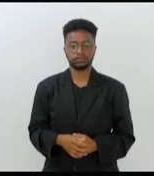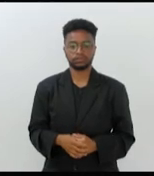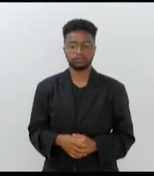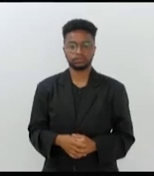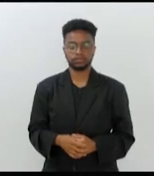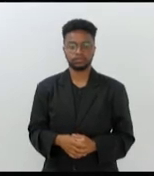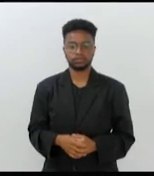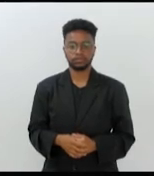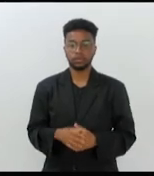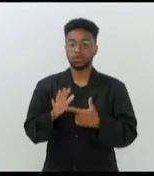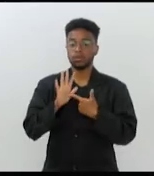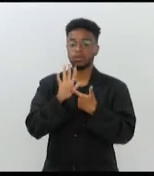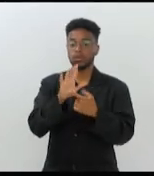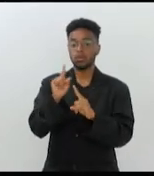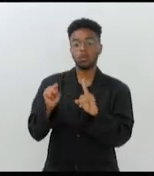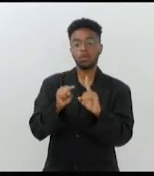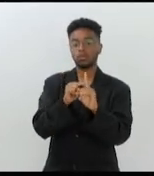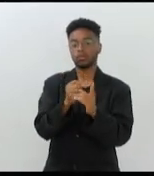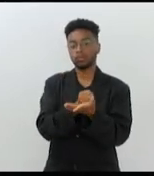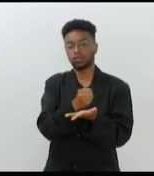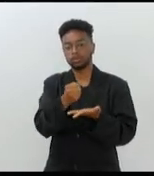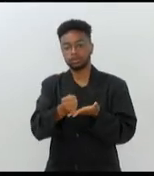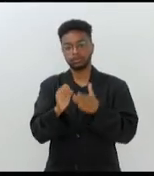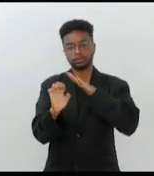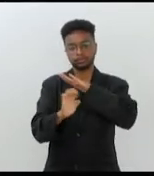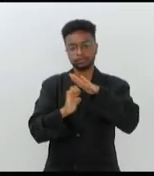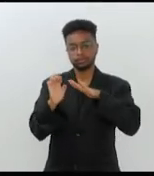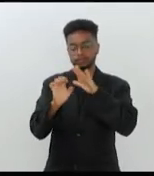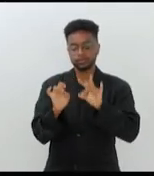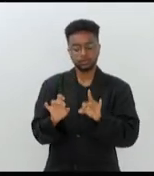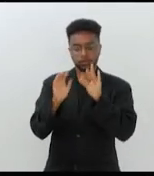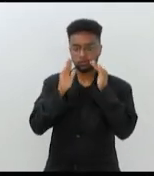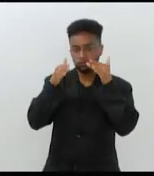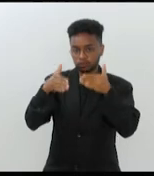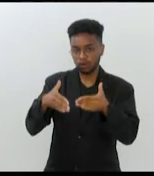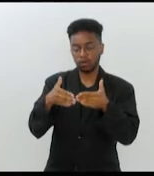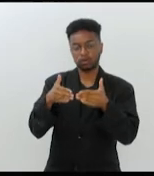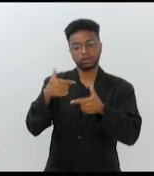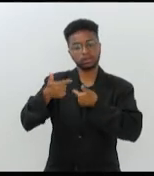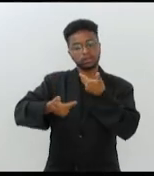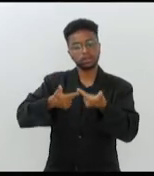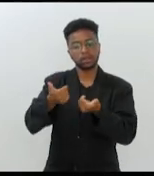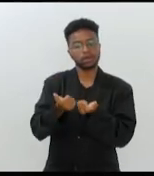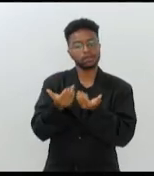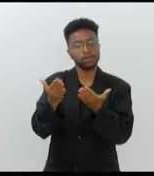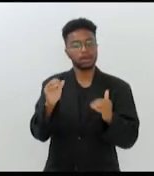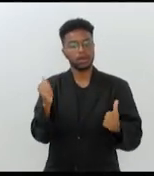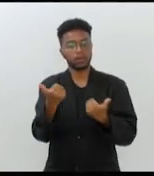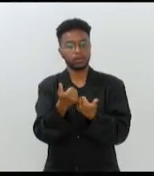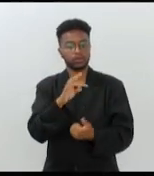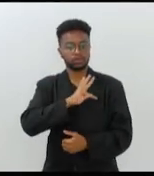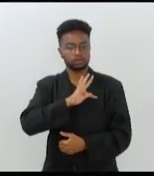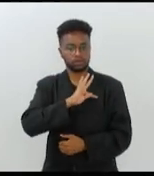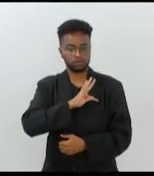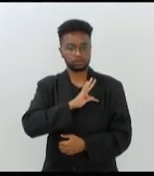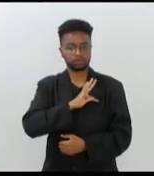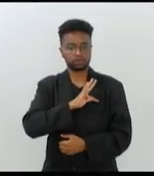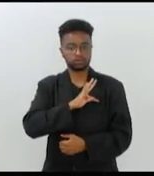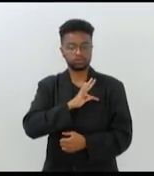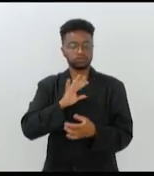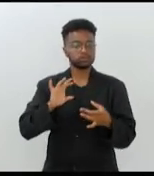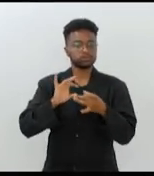que tem como objeto a contratação de empresa especializada para a prestação de serviços de apoio técnico para